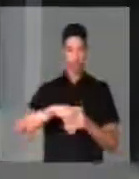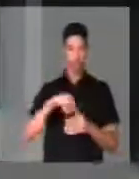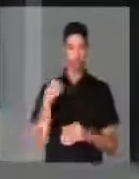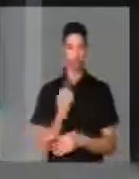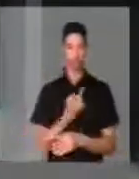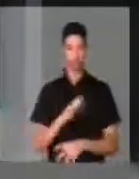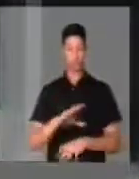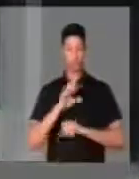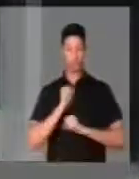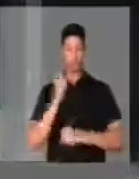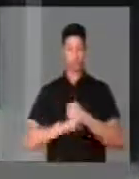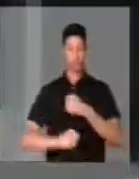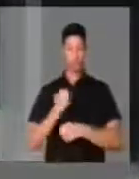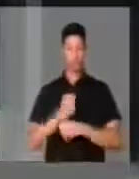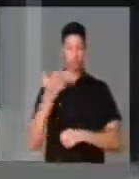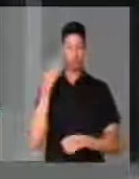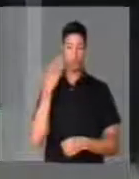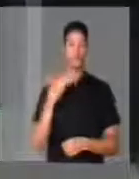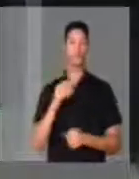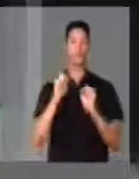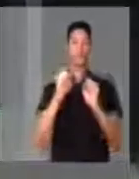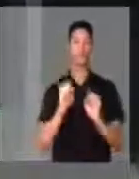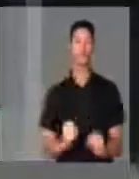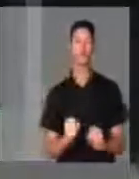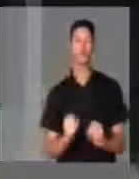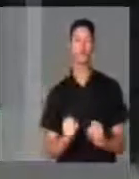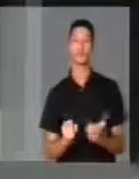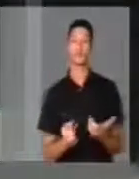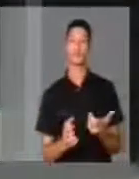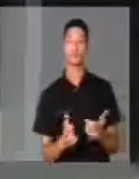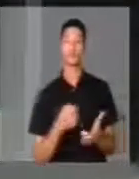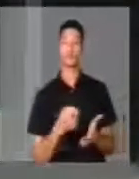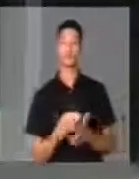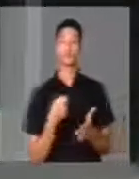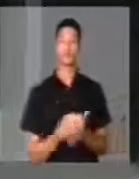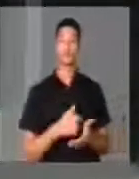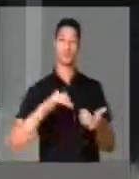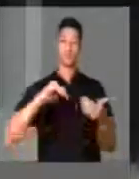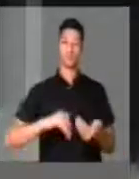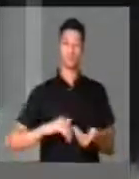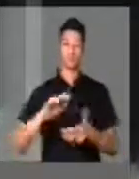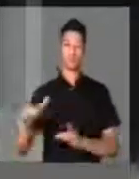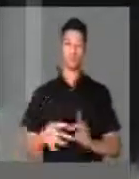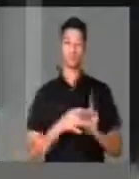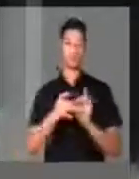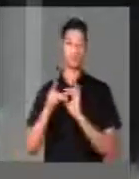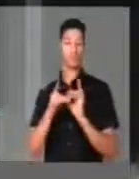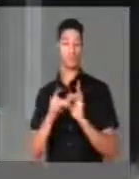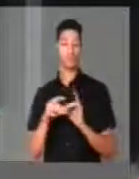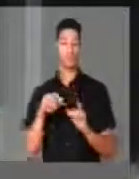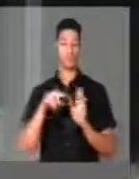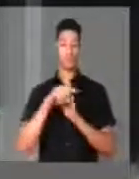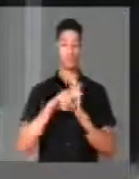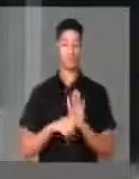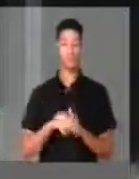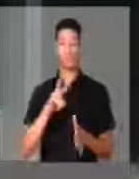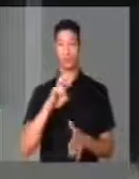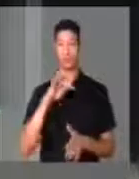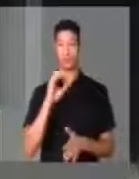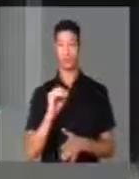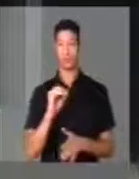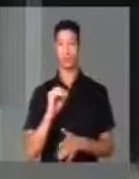que nós adotamos no ano passado, pudesse exigir que o Congresso se reunisse e analisássemos o